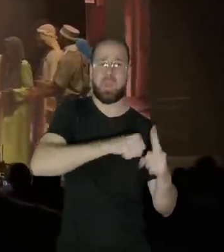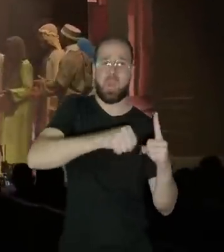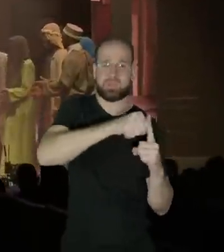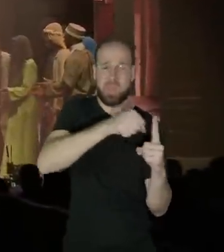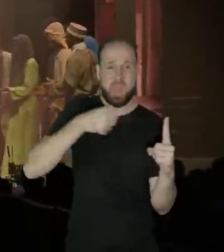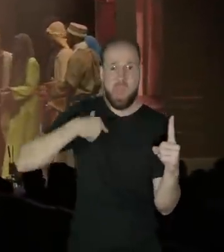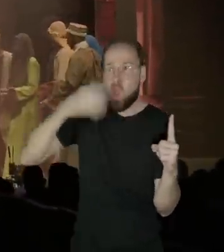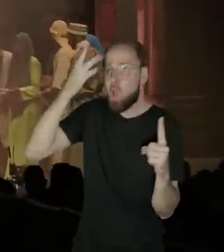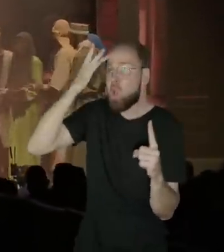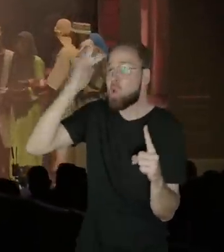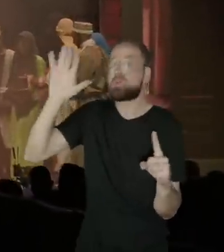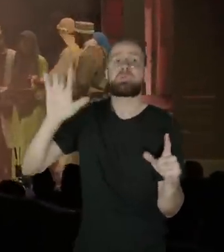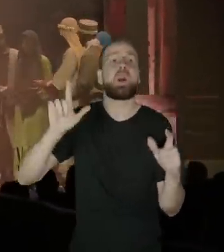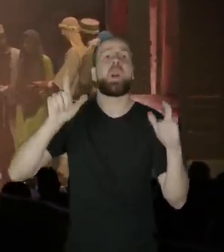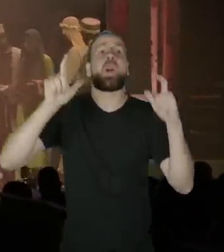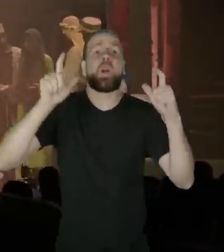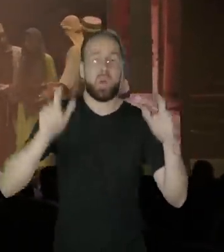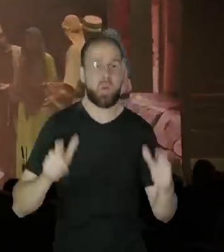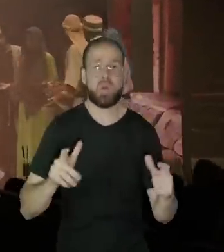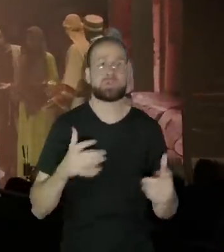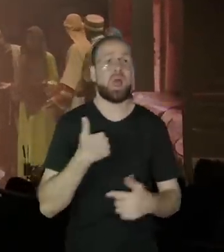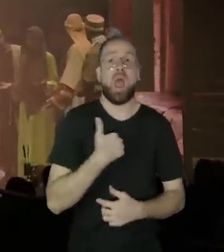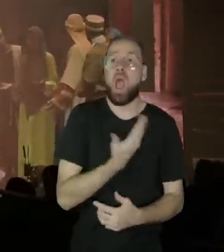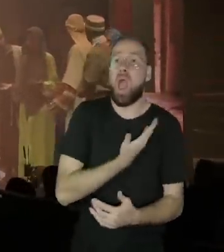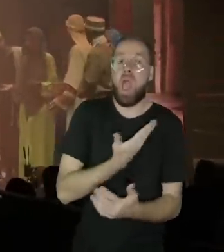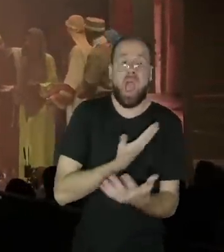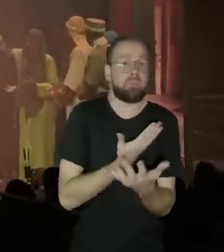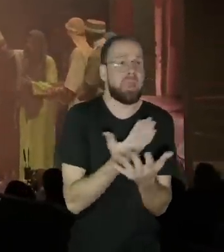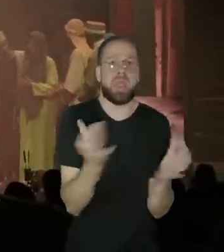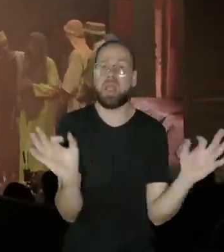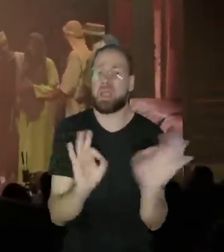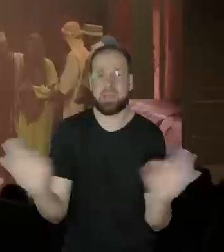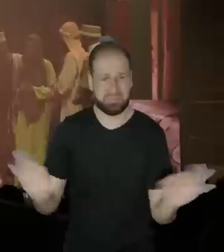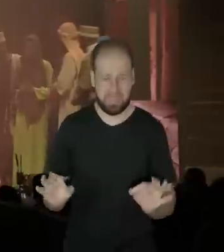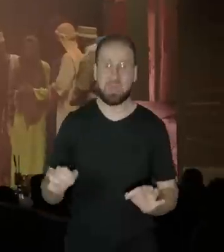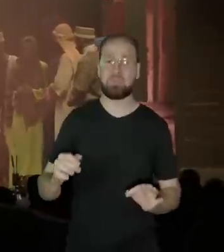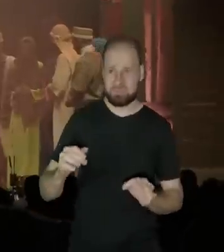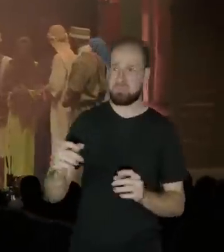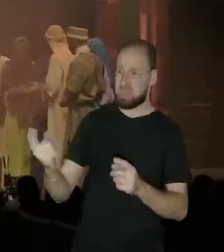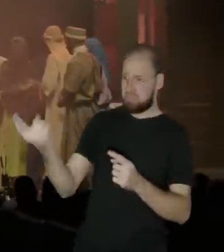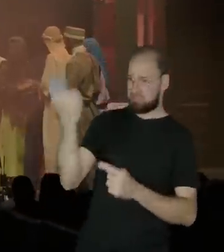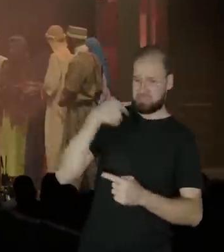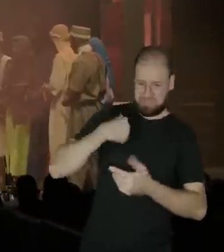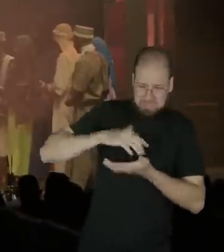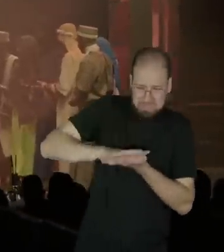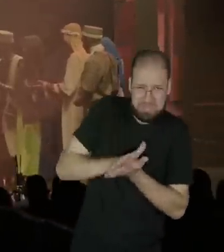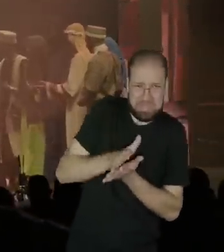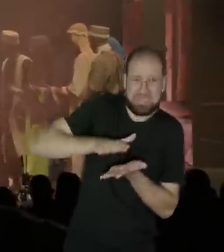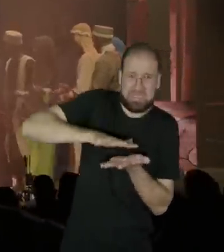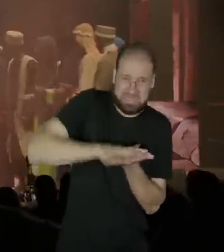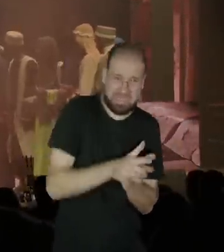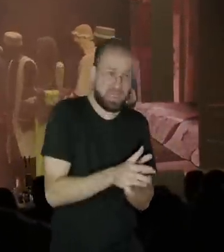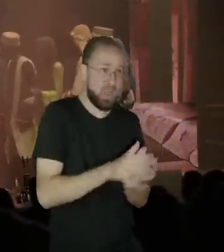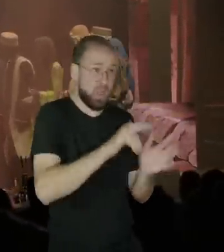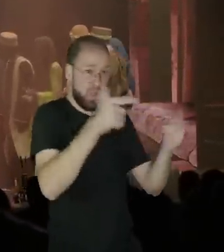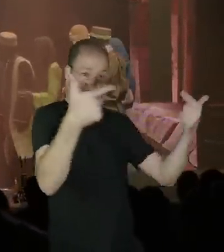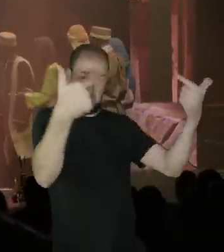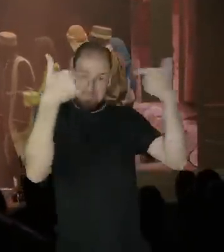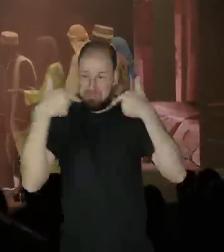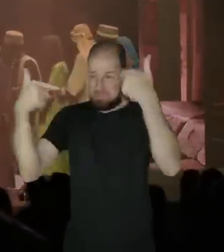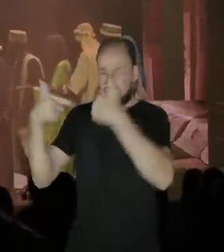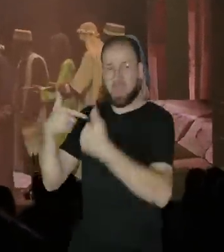sabia onde estavam meus amigos. Era humilhada, considerada impura,